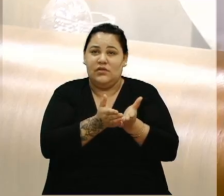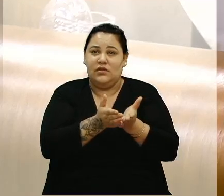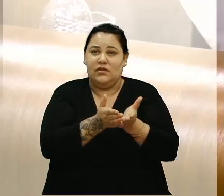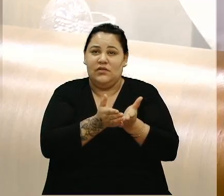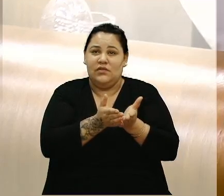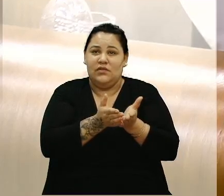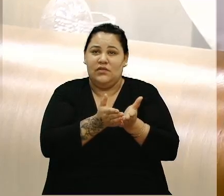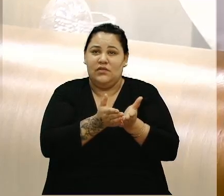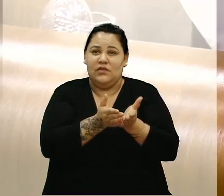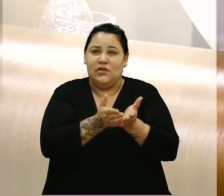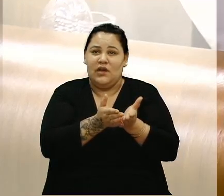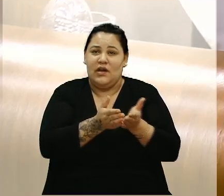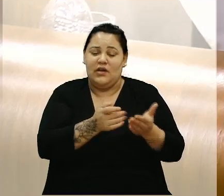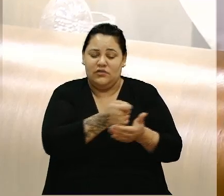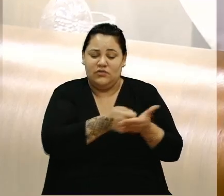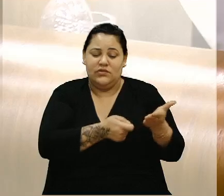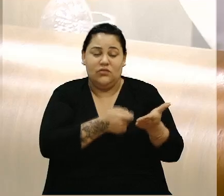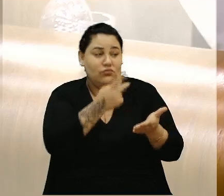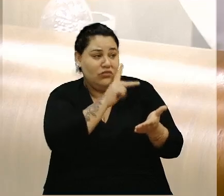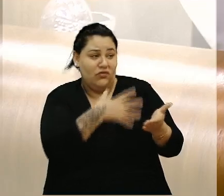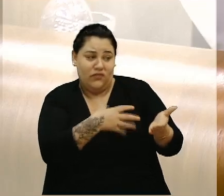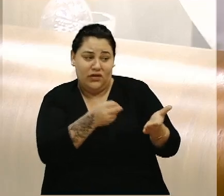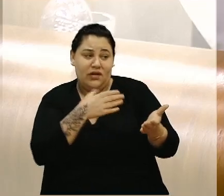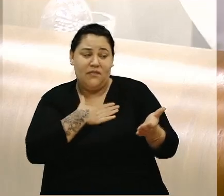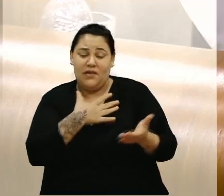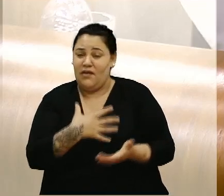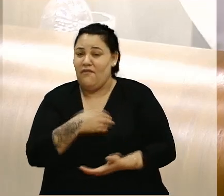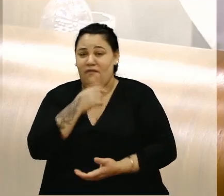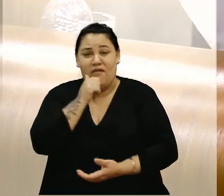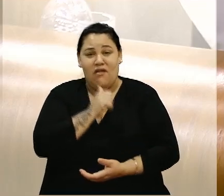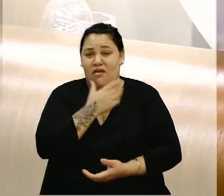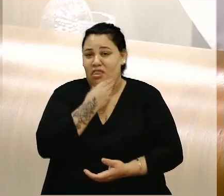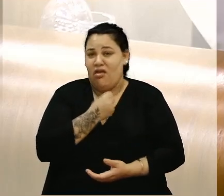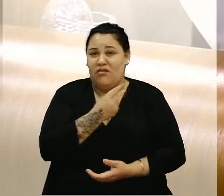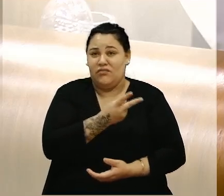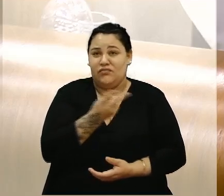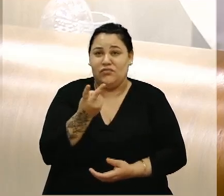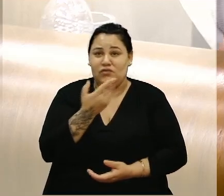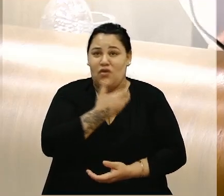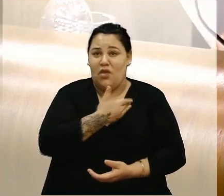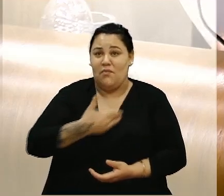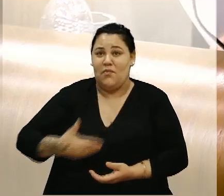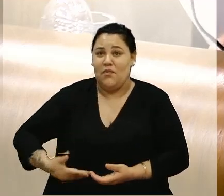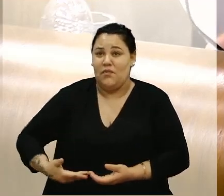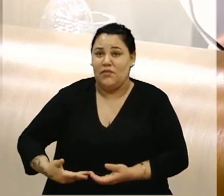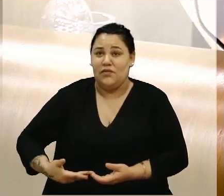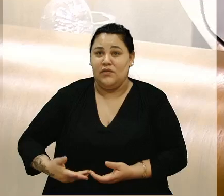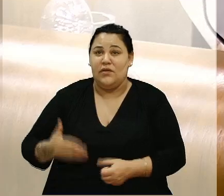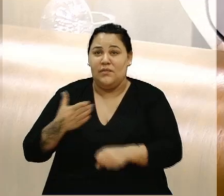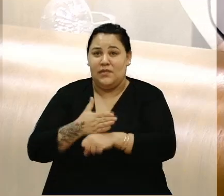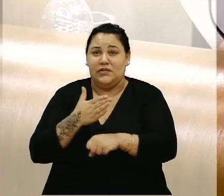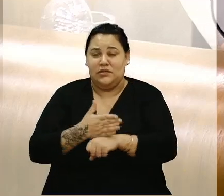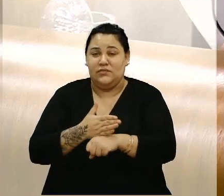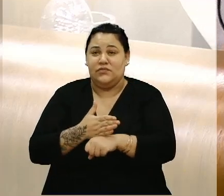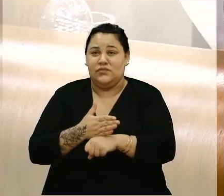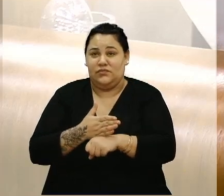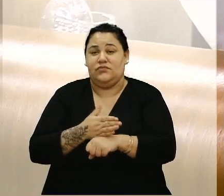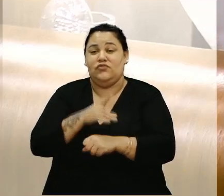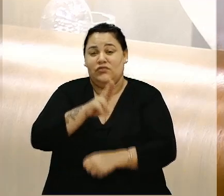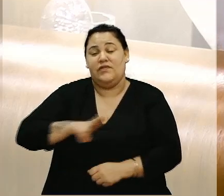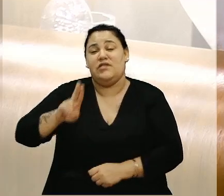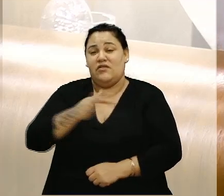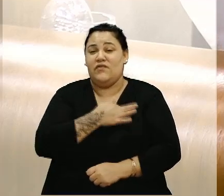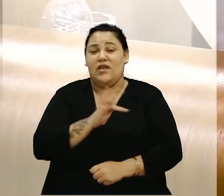O seu filho e a minha filha estudaram em escolas públicas e estão em Universidade Federal. E muitos que eu